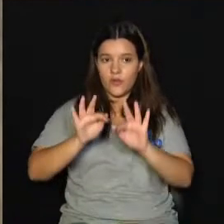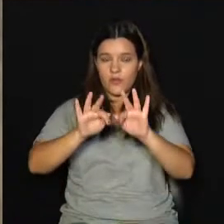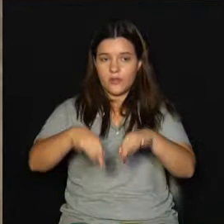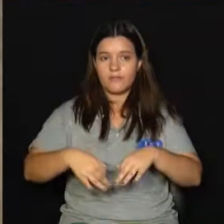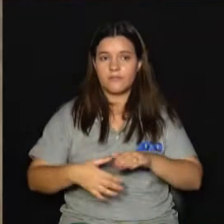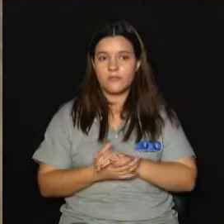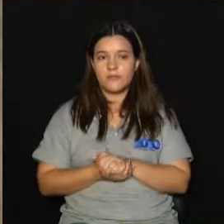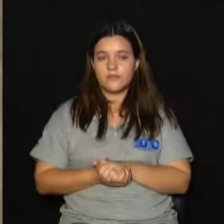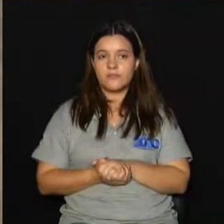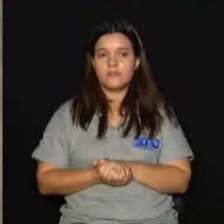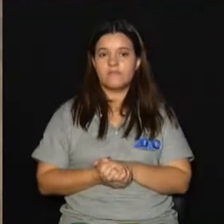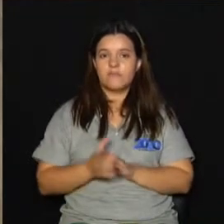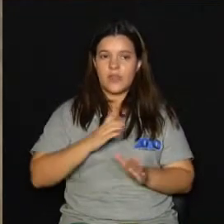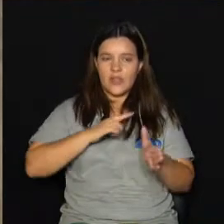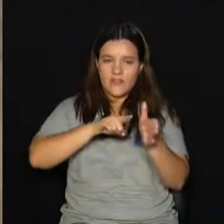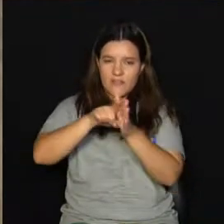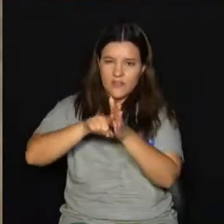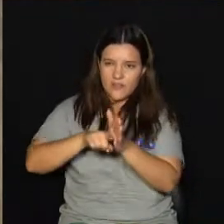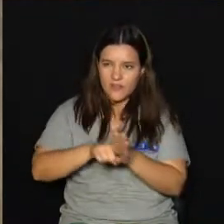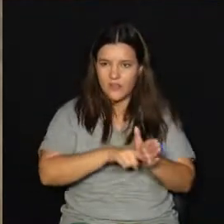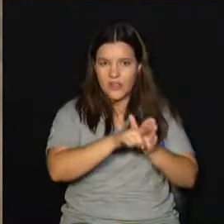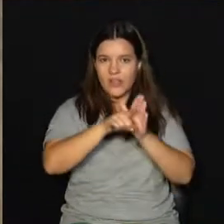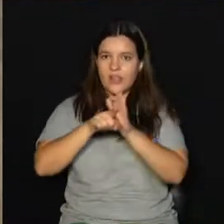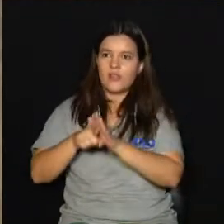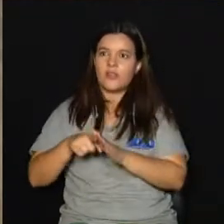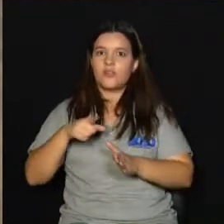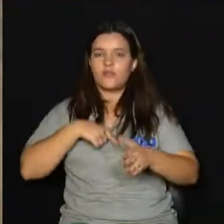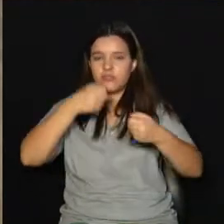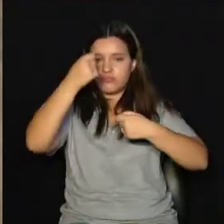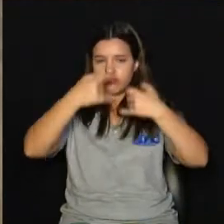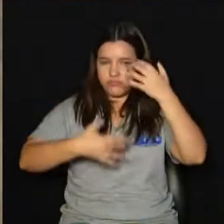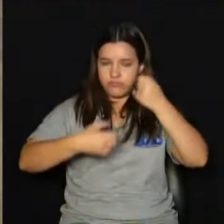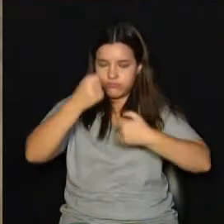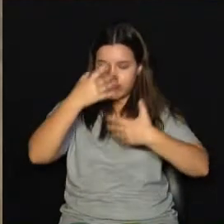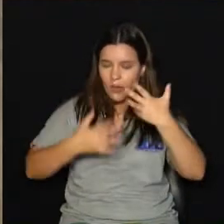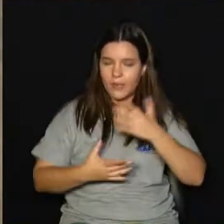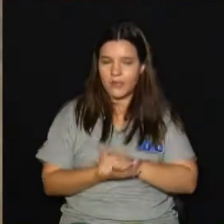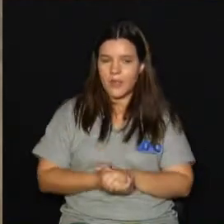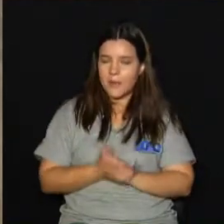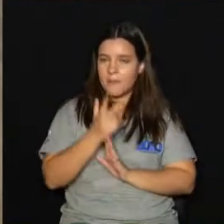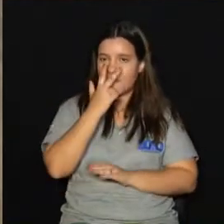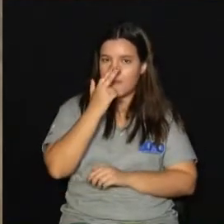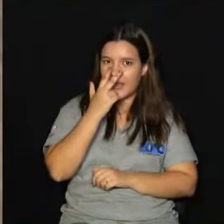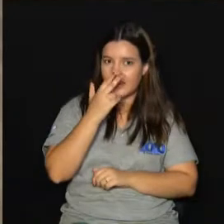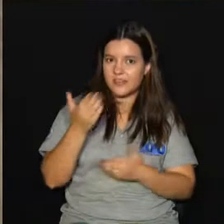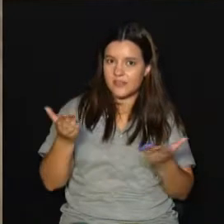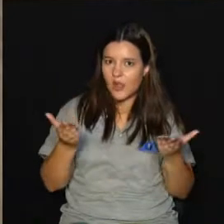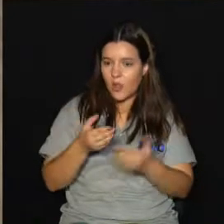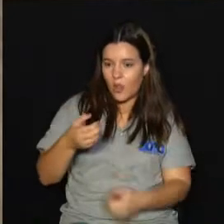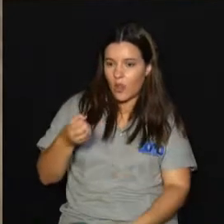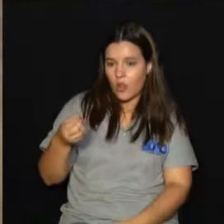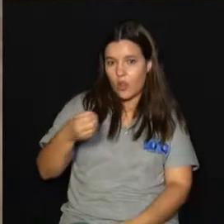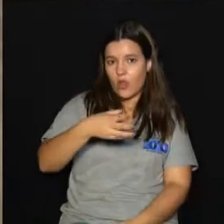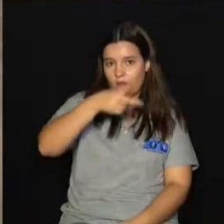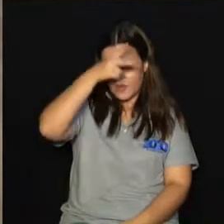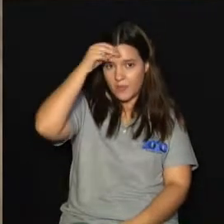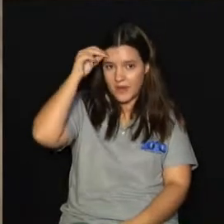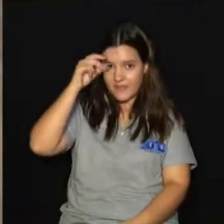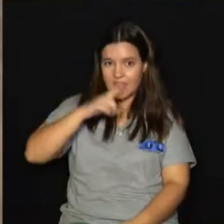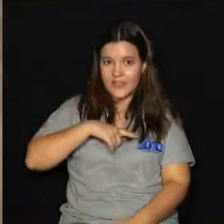que investigou, trouxe depoimentos. Então, você vê uma dificuldade maior para o próximo